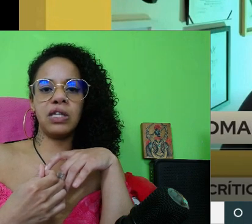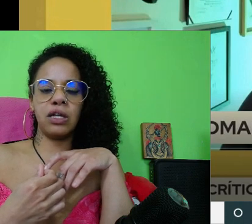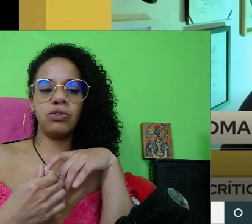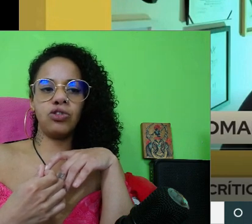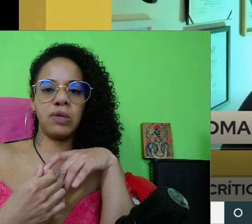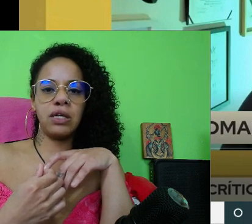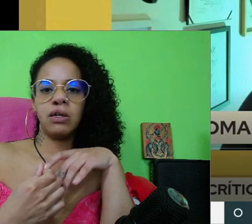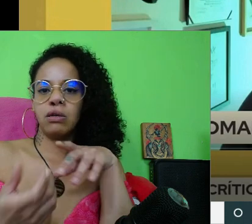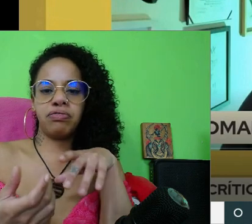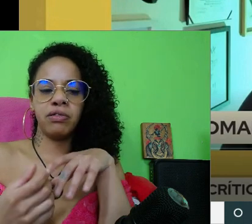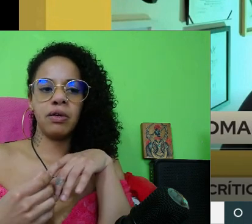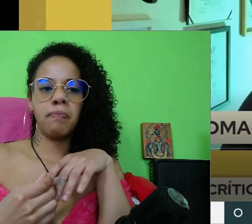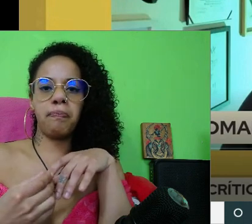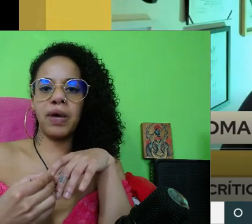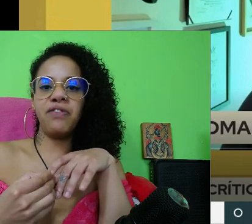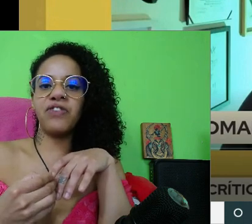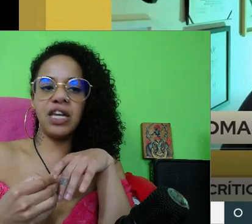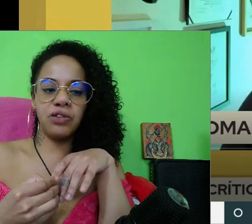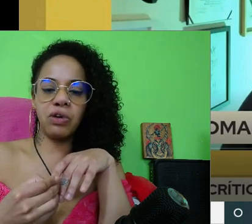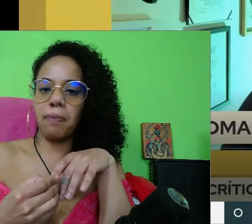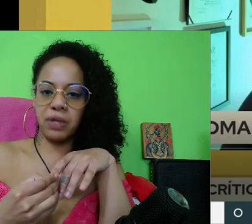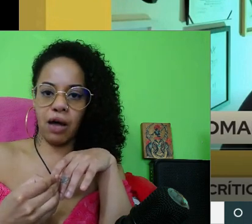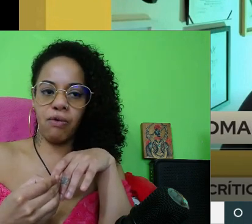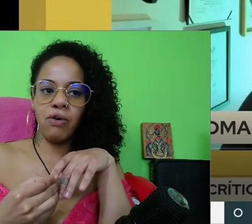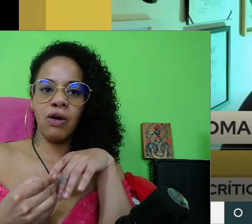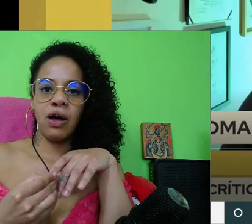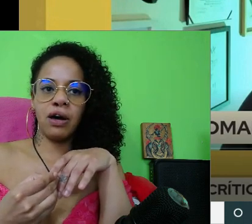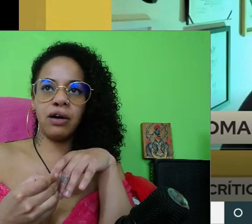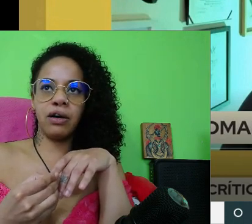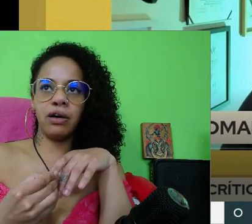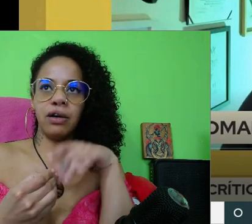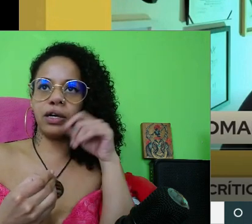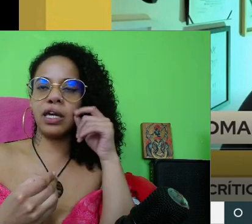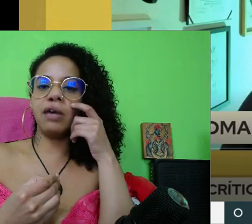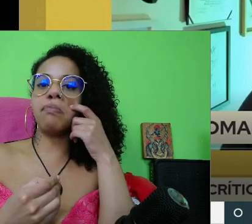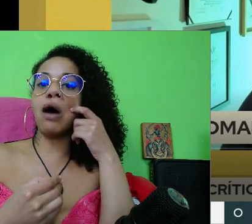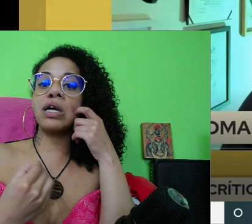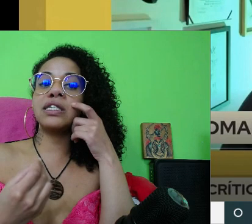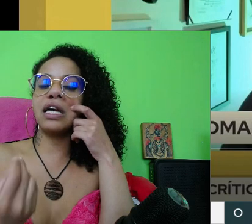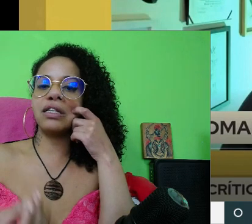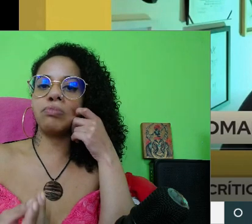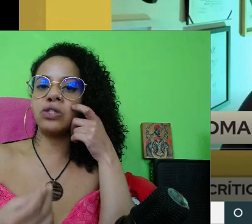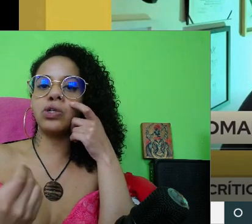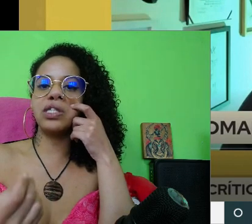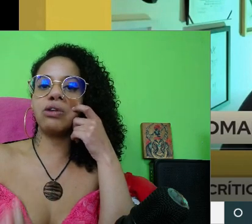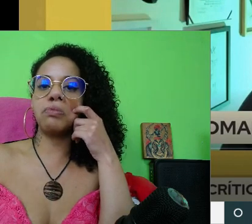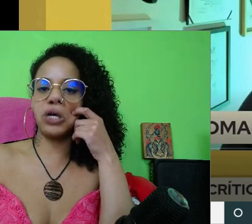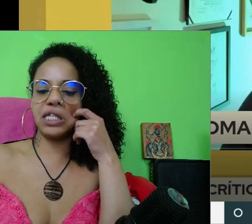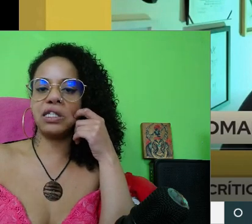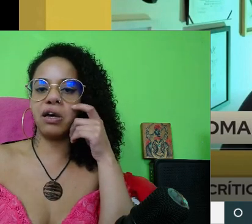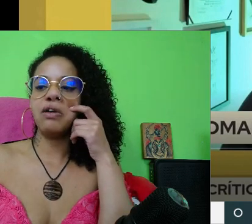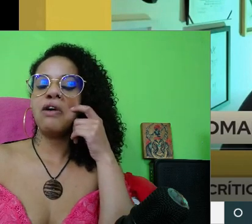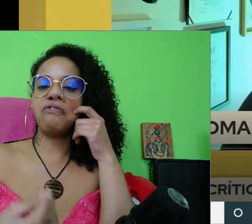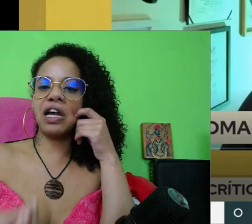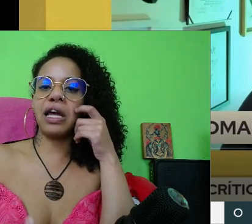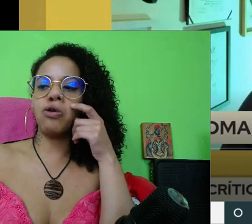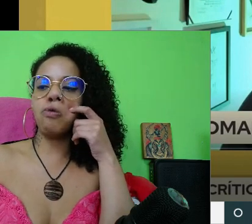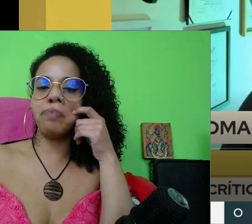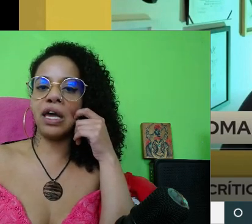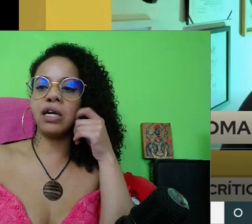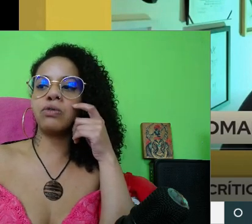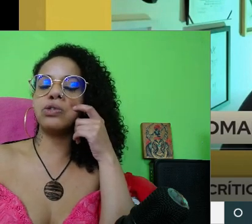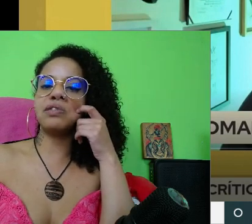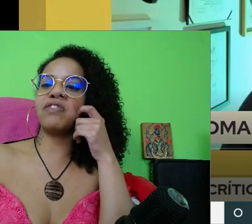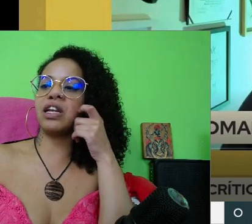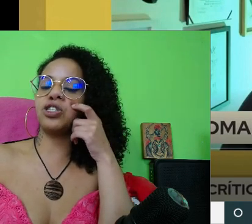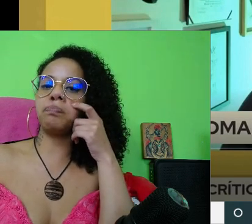nós estamos dentro de uma periferia do Capital que mal aceita uma social democracia vai lá